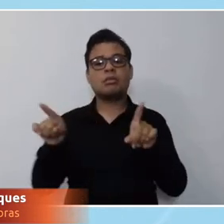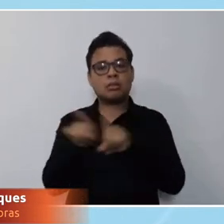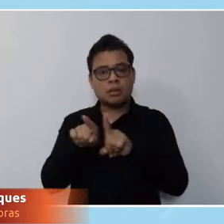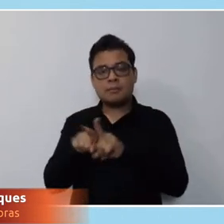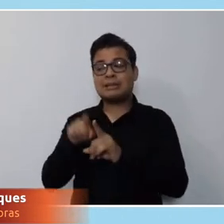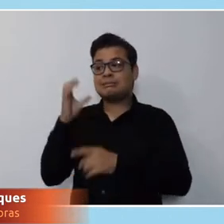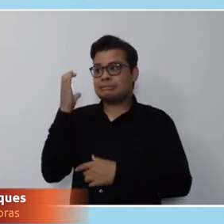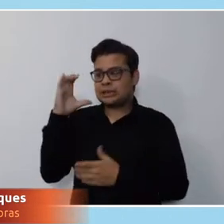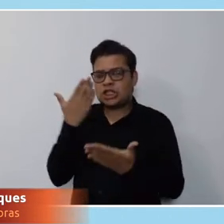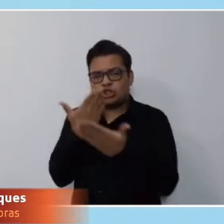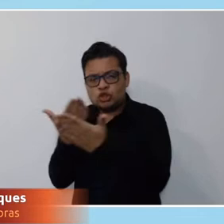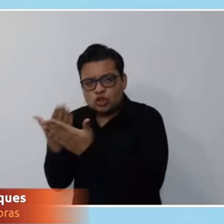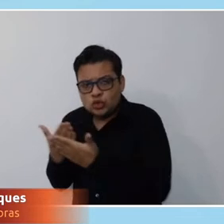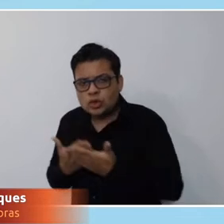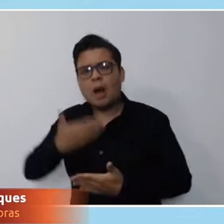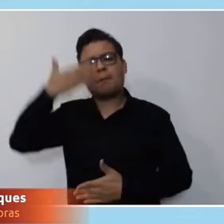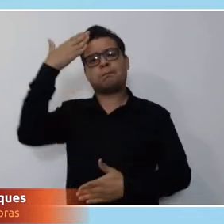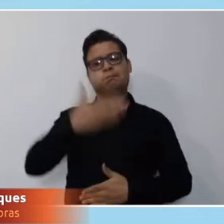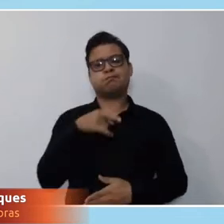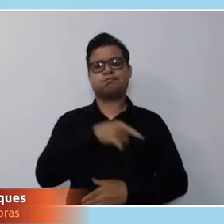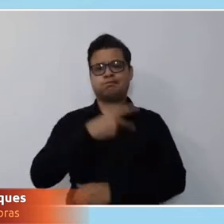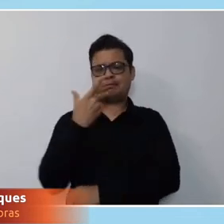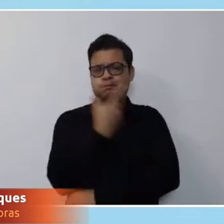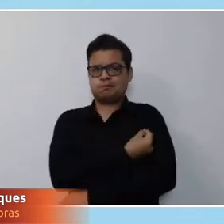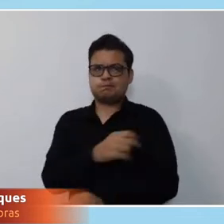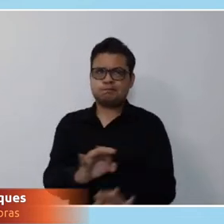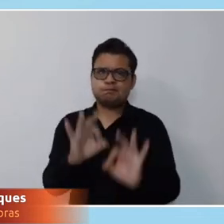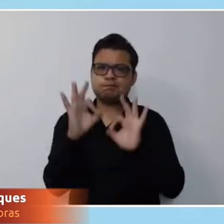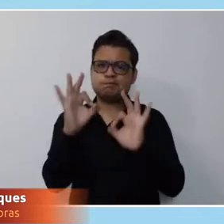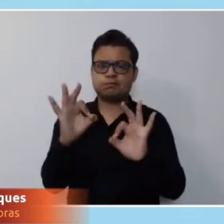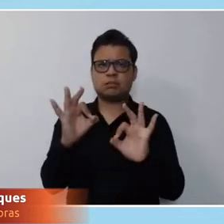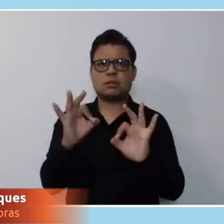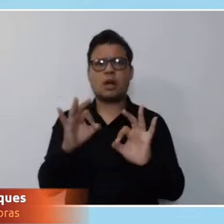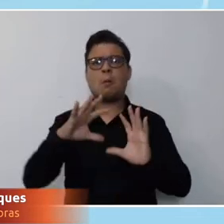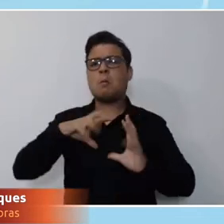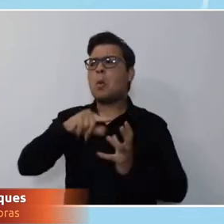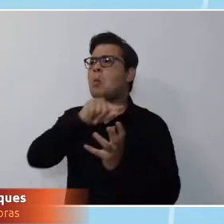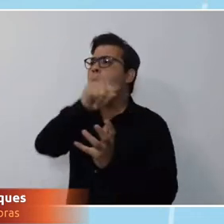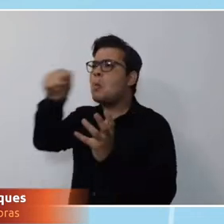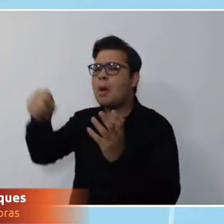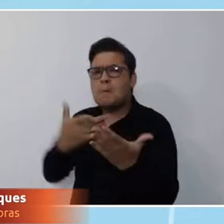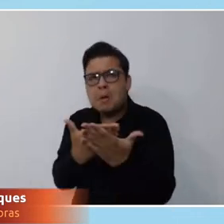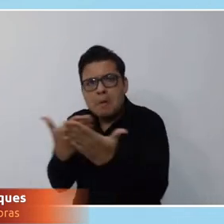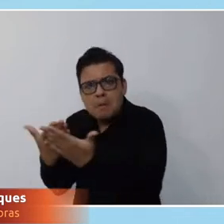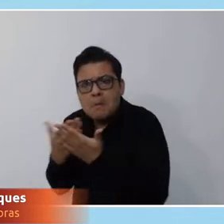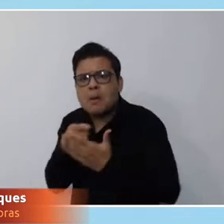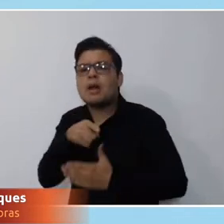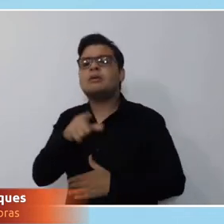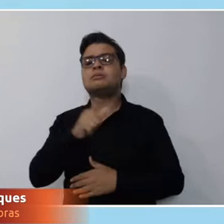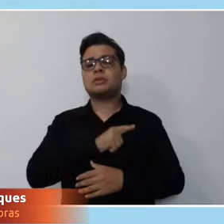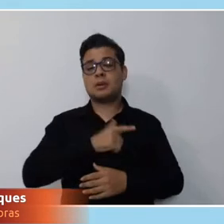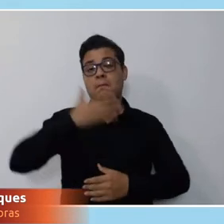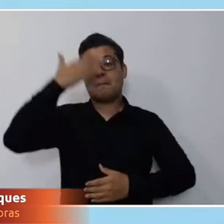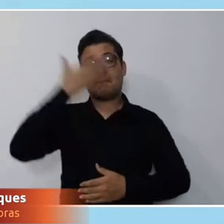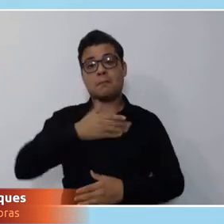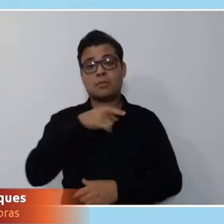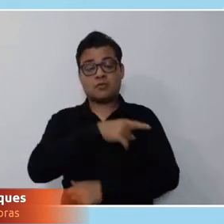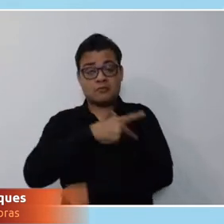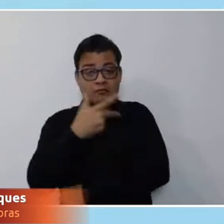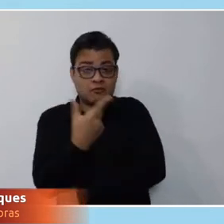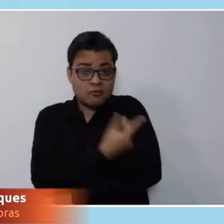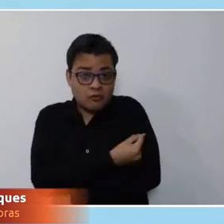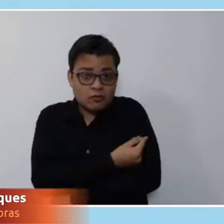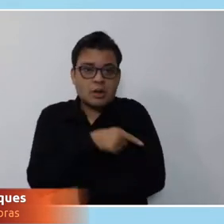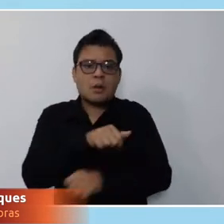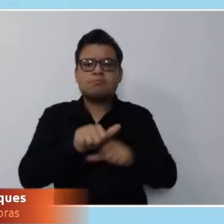científicos realizados ao redor do mundo e mostram que os imunizantes liberados para